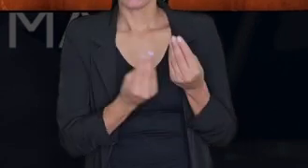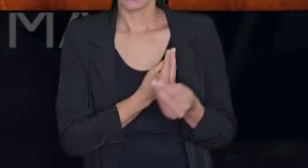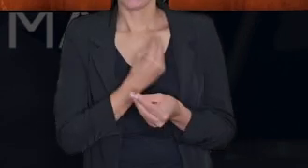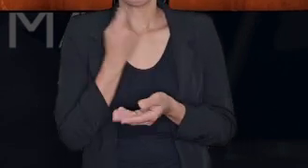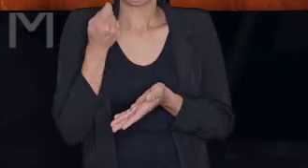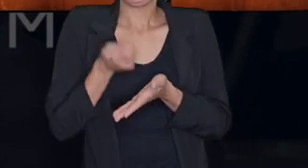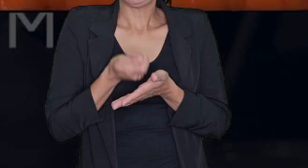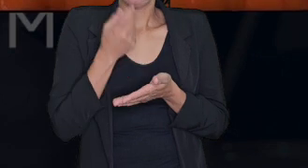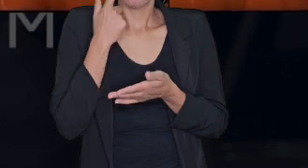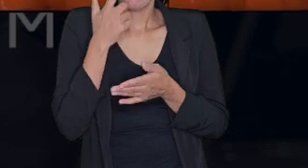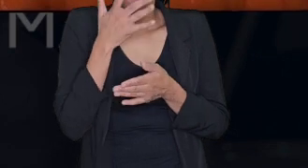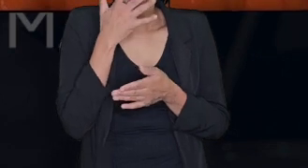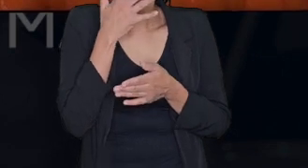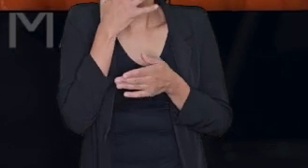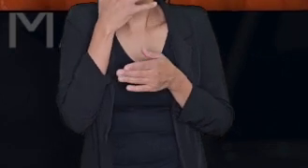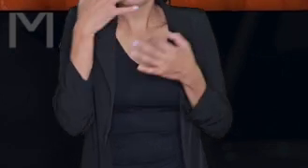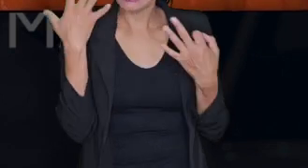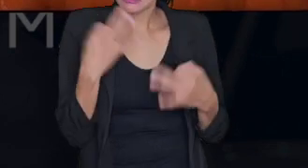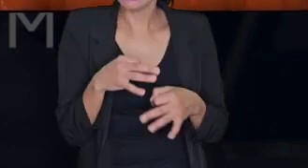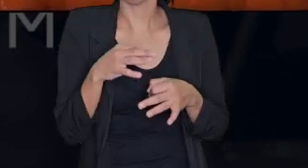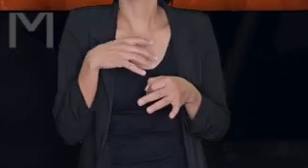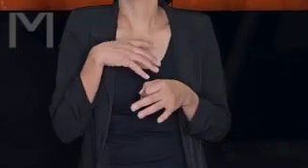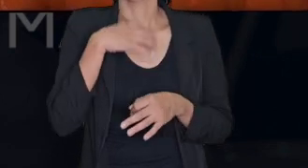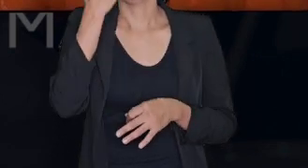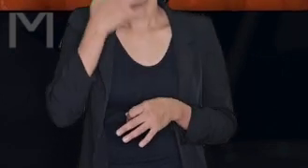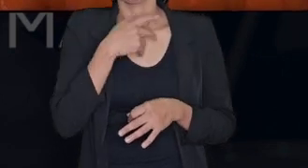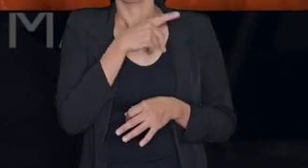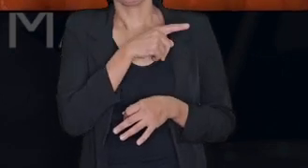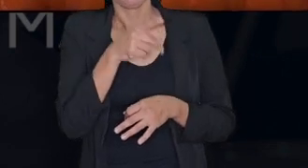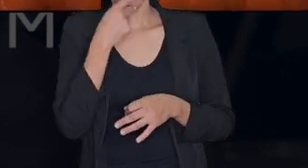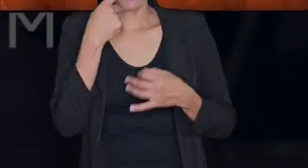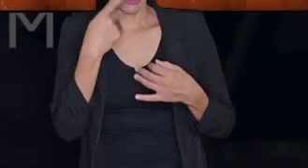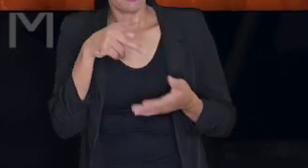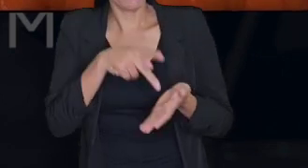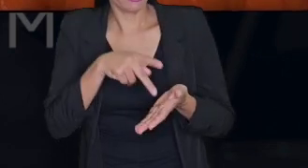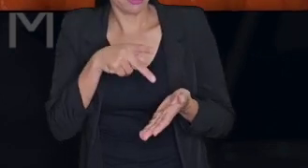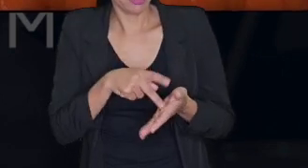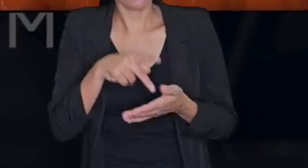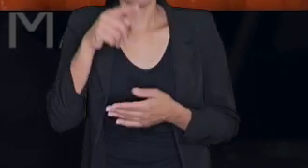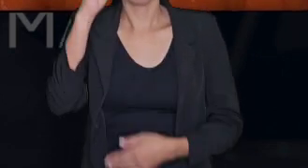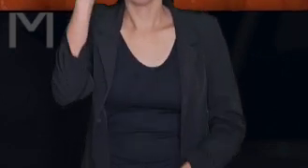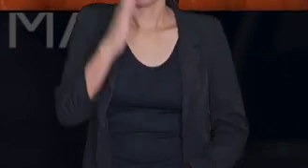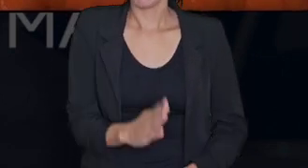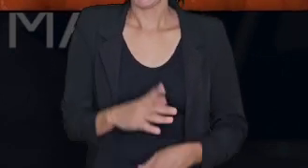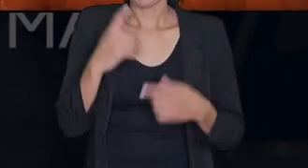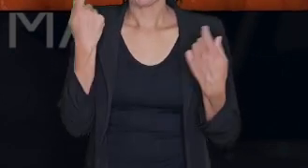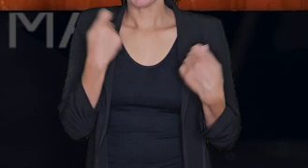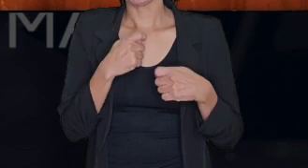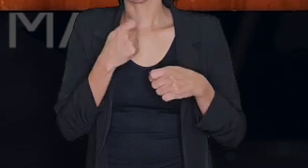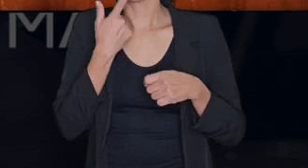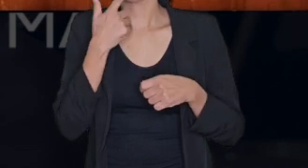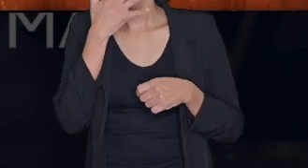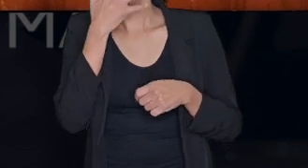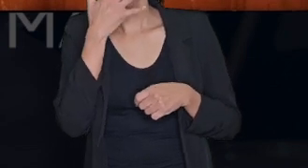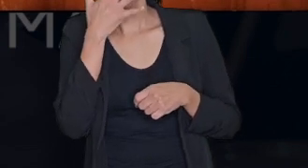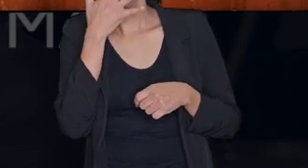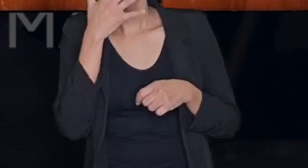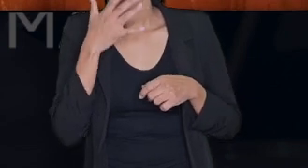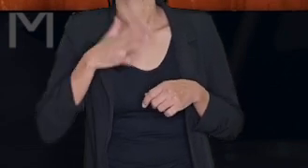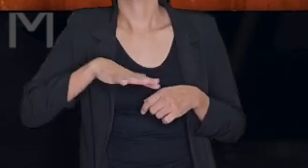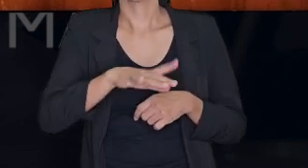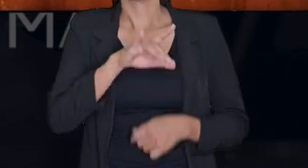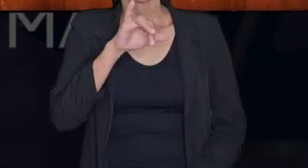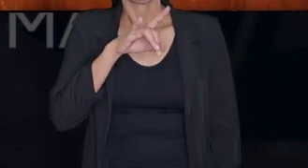A melhor solução é, com muito rigor, verificado sim a sinceridade das partes, e no Brasil a